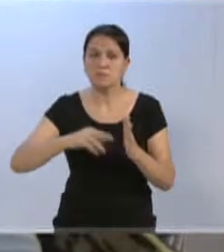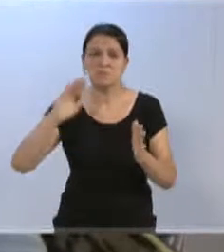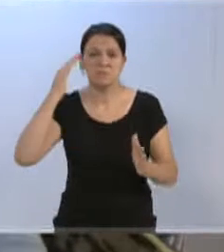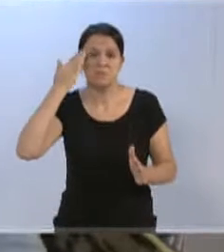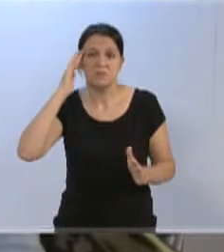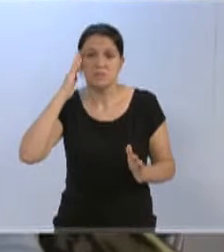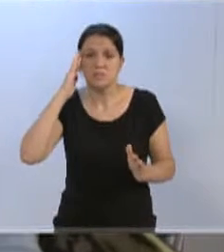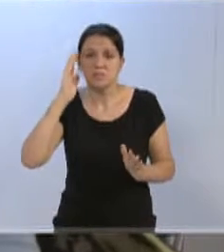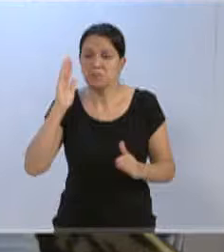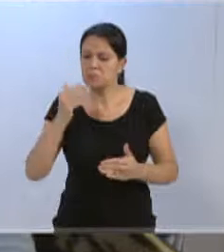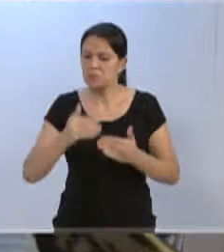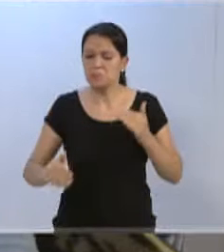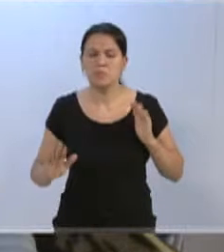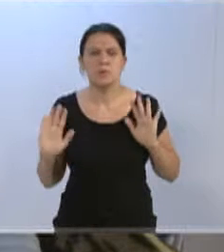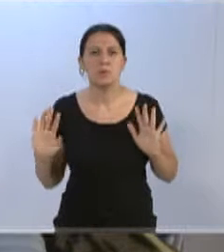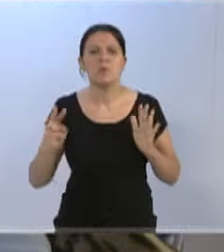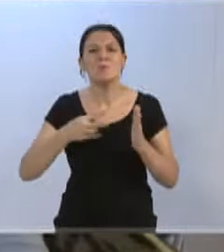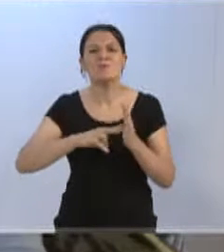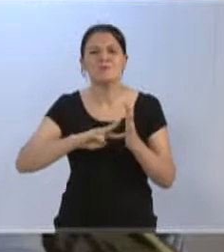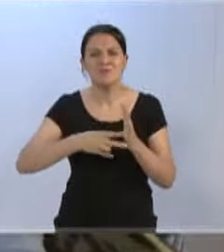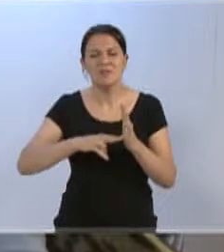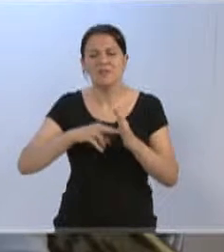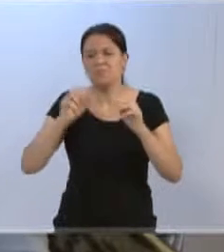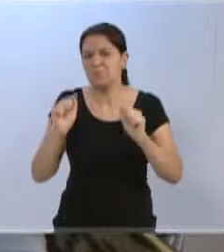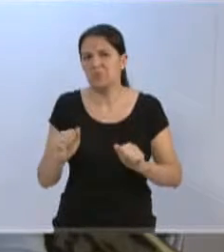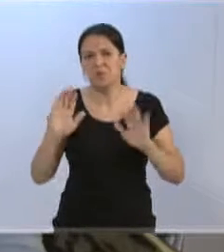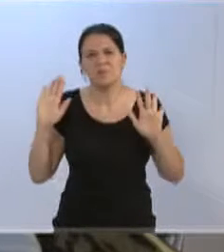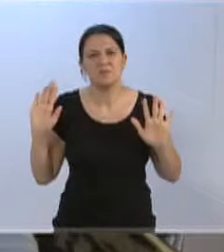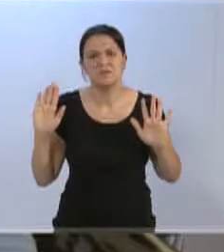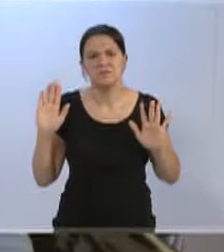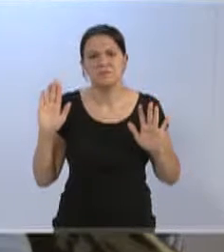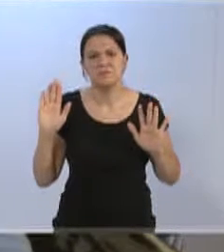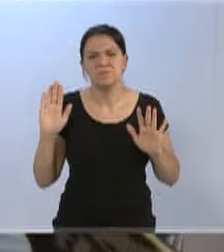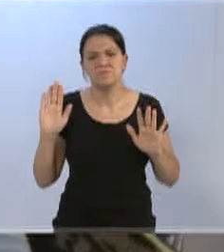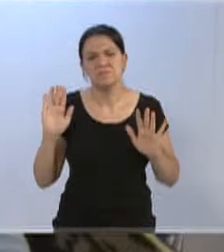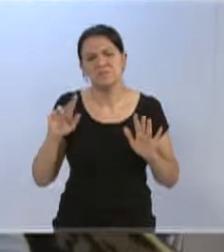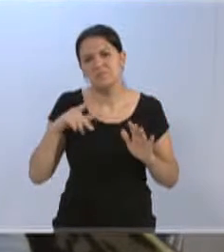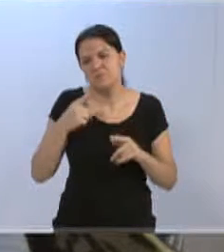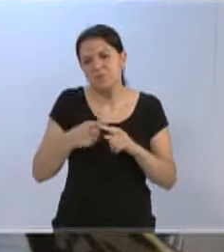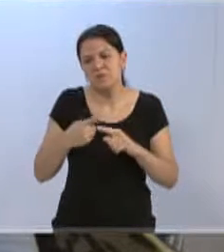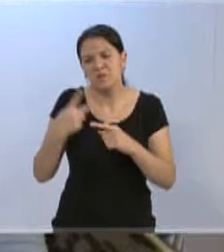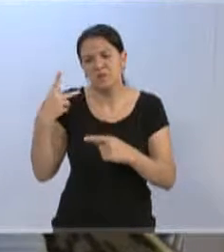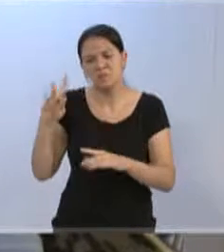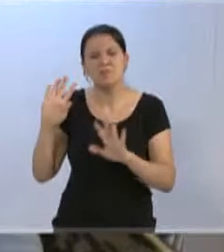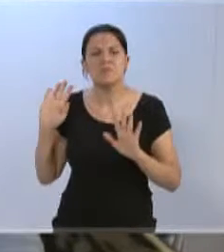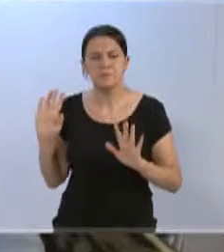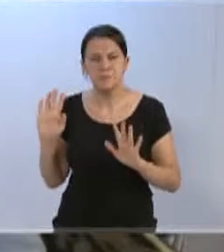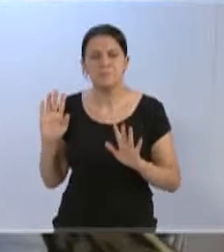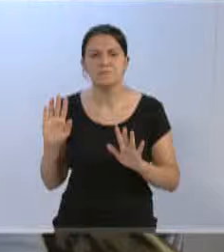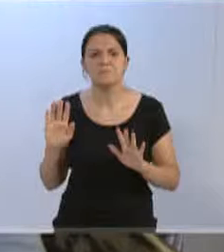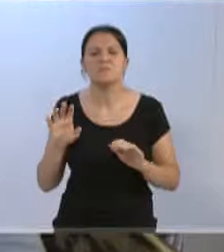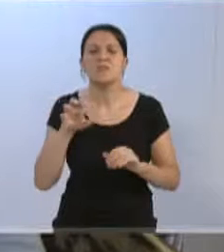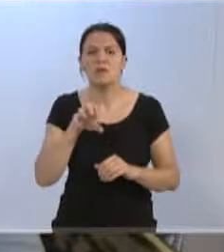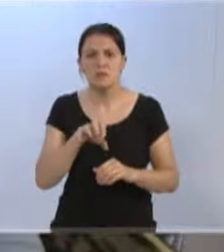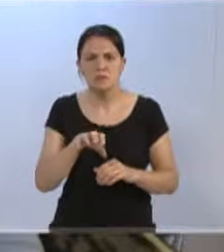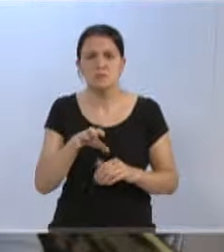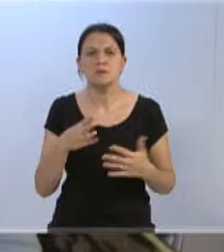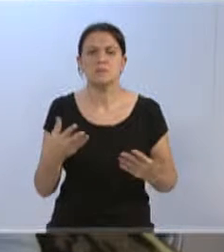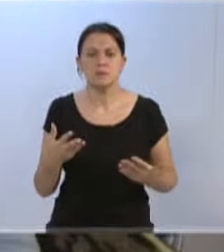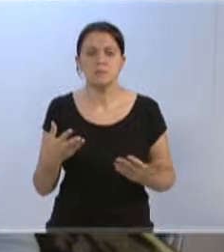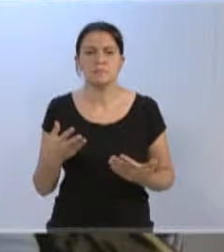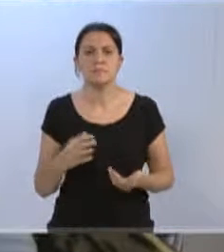não é de acordo, o sindicato que faça a manifestação, que é de competência dele, e que, dessa forma,